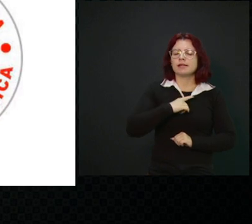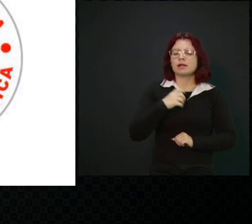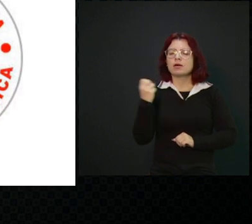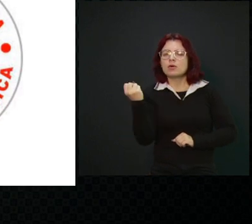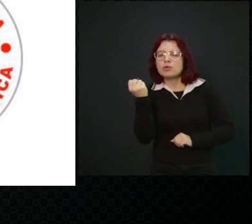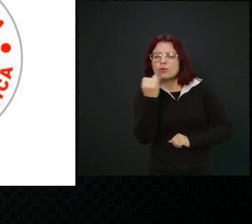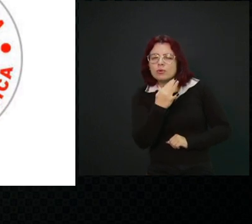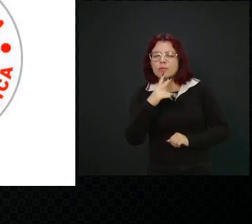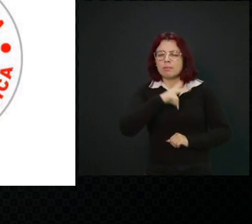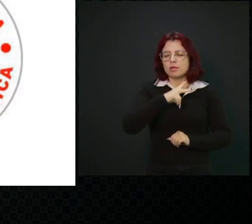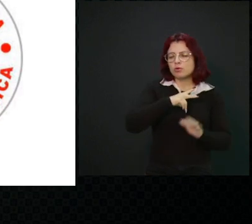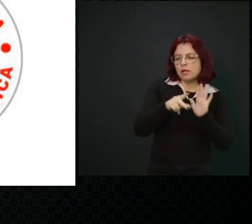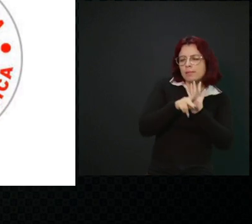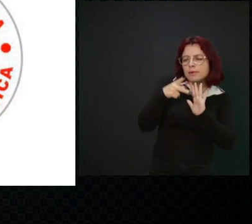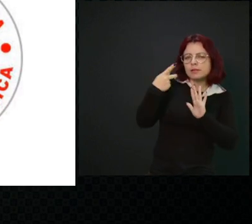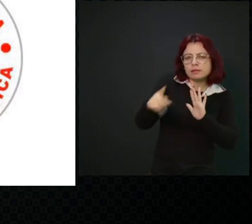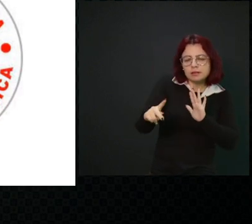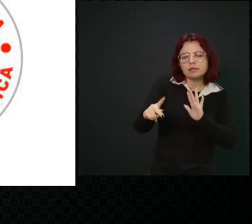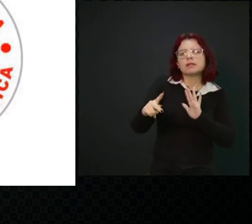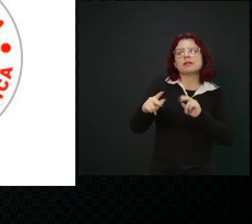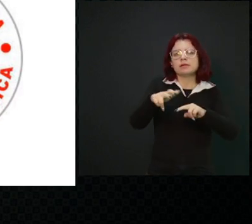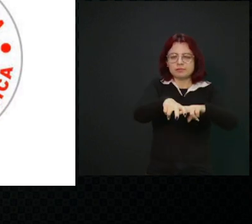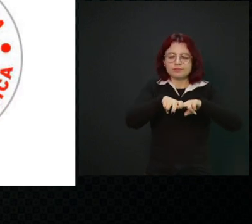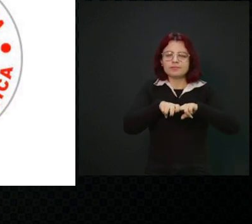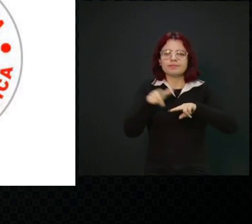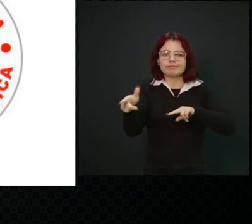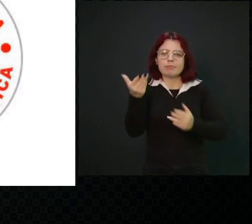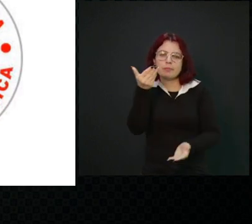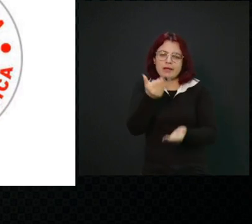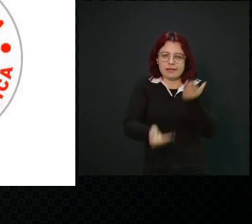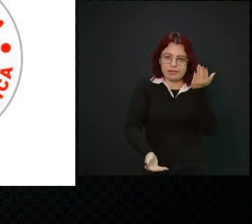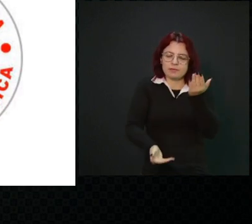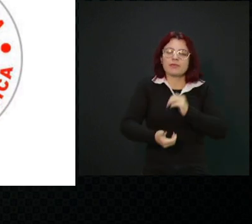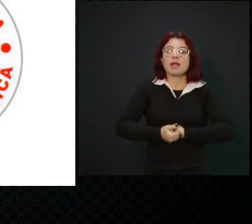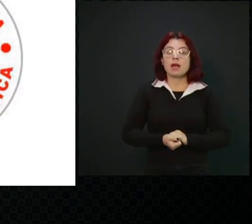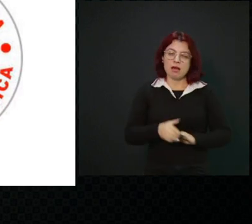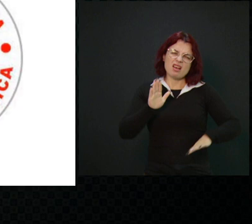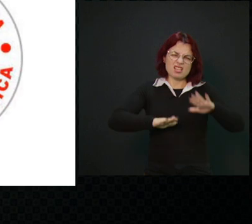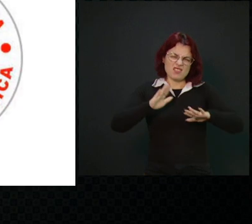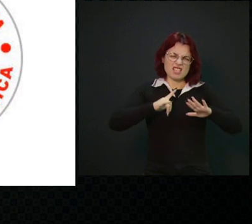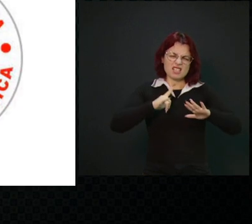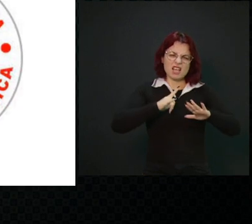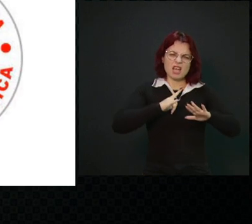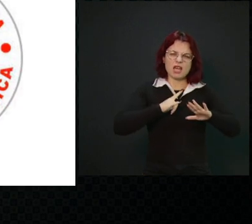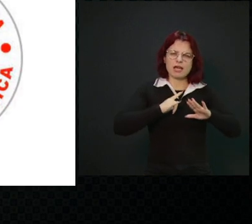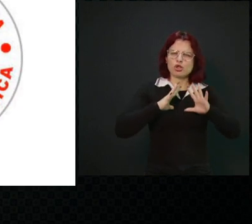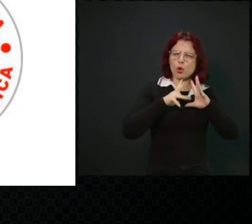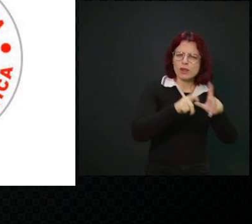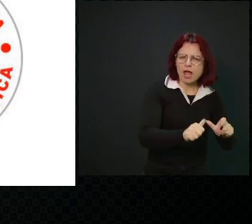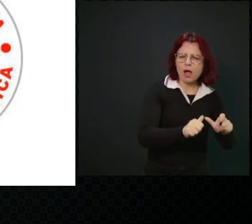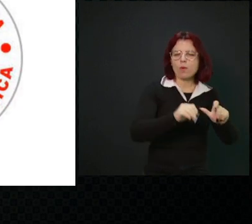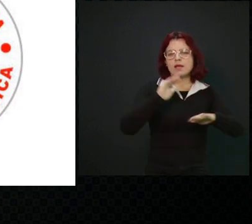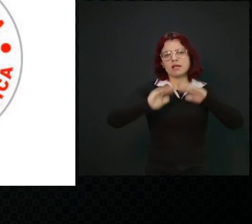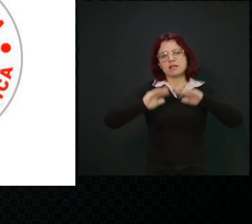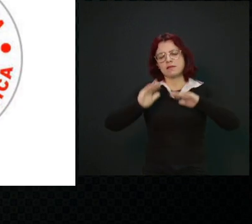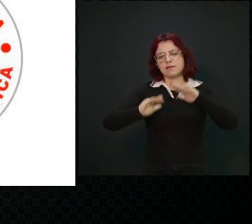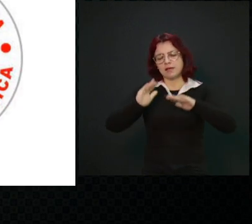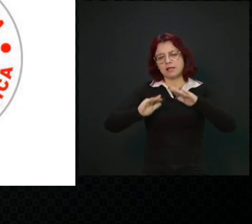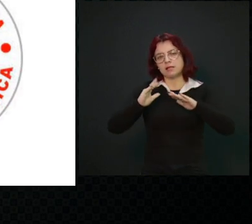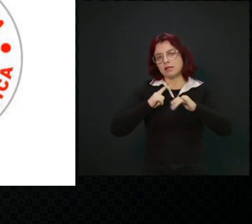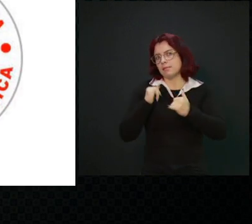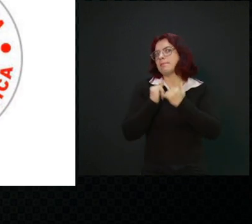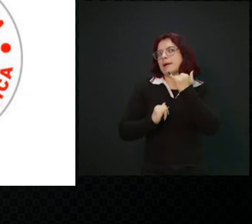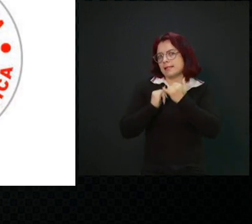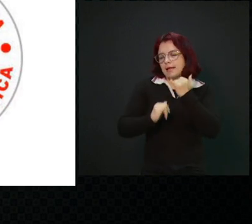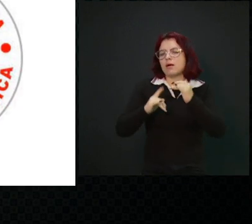temos particularidades por conta dessa perda, que pode ser tanto total, como total também visual, mas nós também